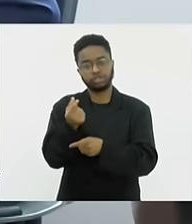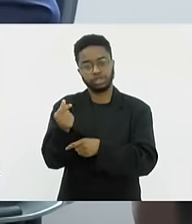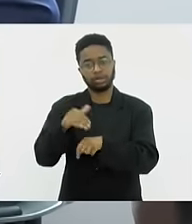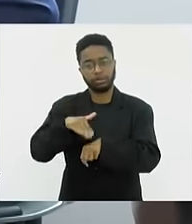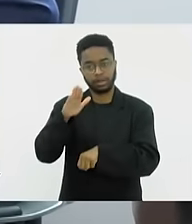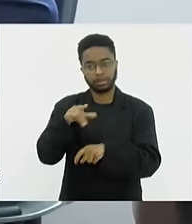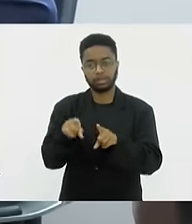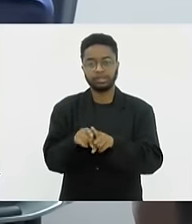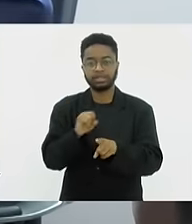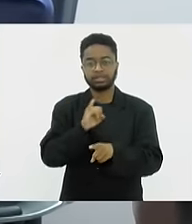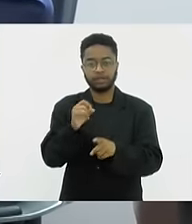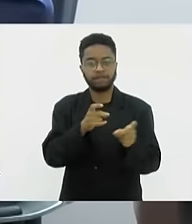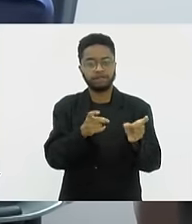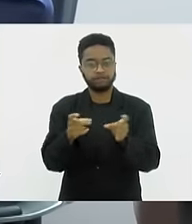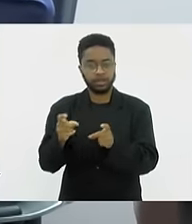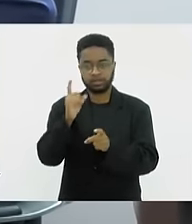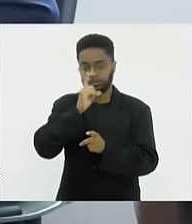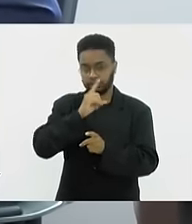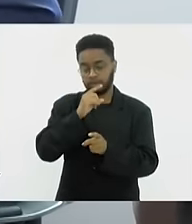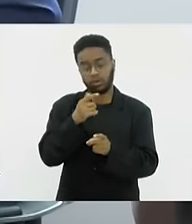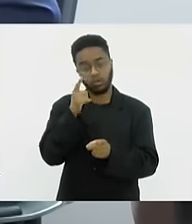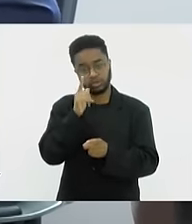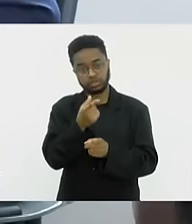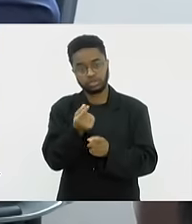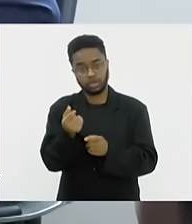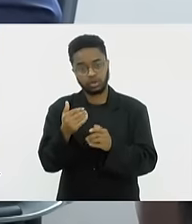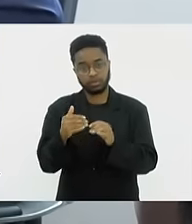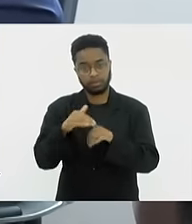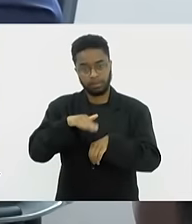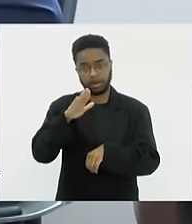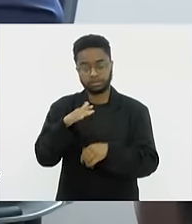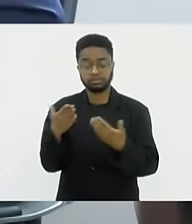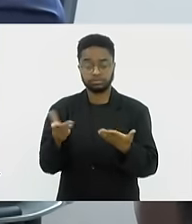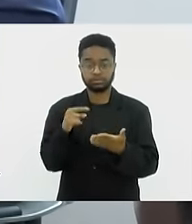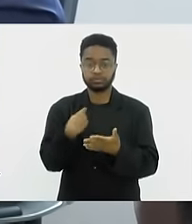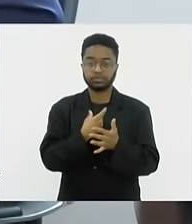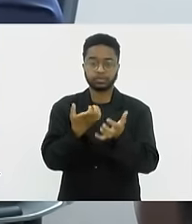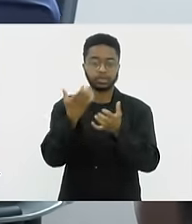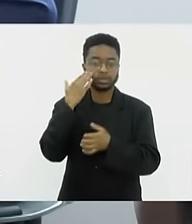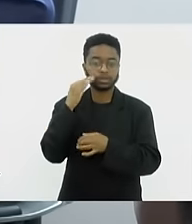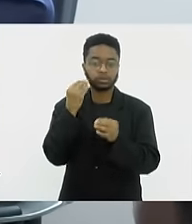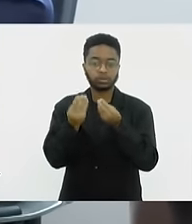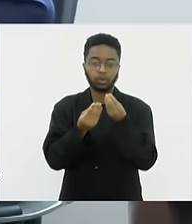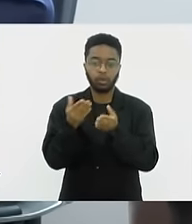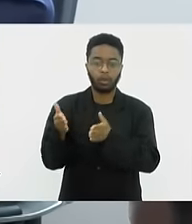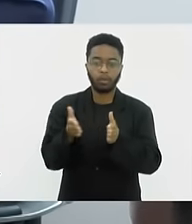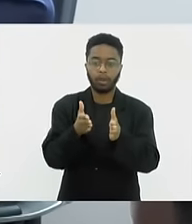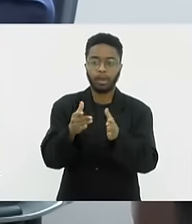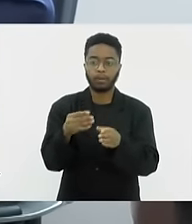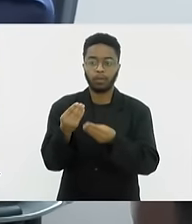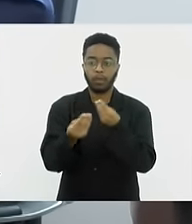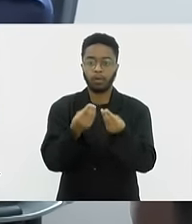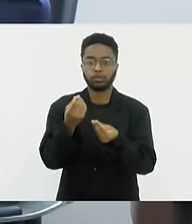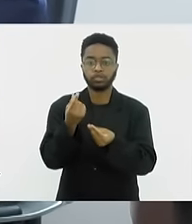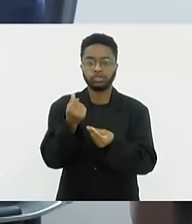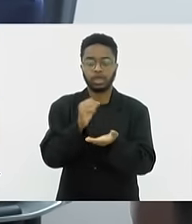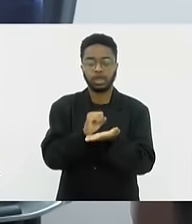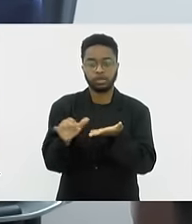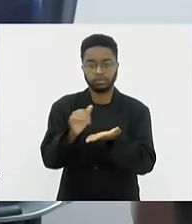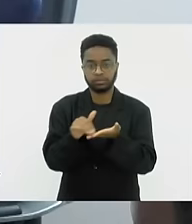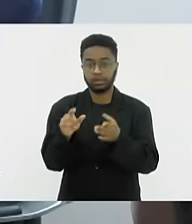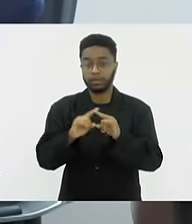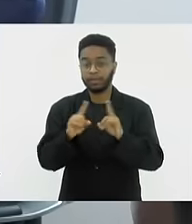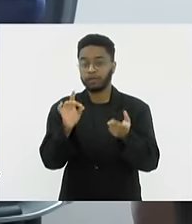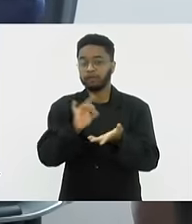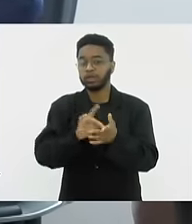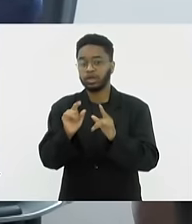leilão irregular, mais se ganha. A gente quer entender o caminho do ralo do dinheiro do contribuinte para onde está indo. O fato